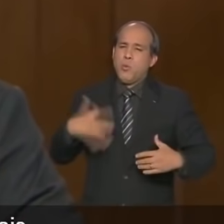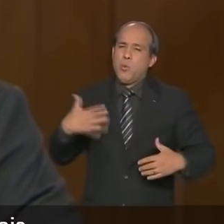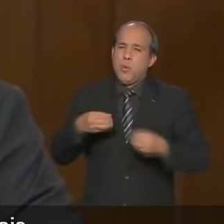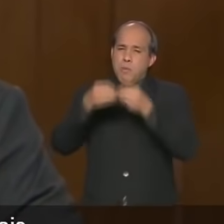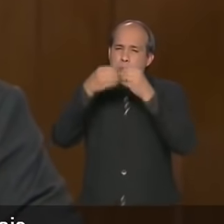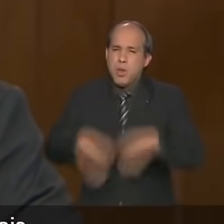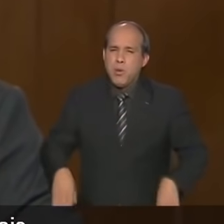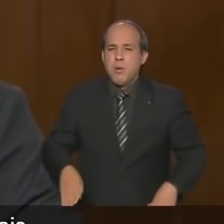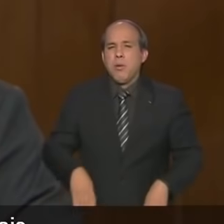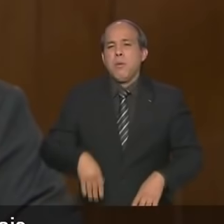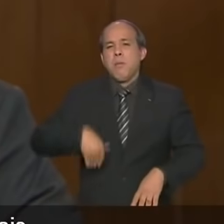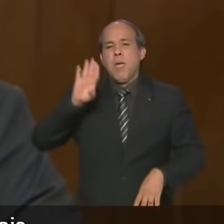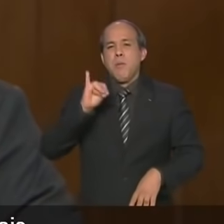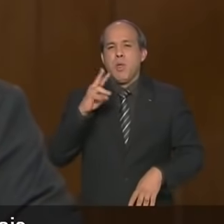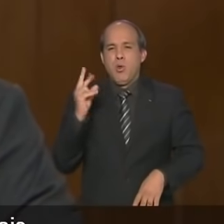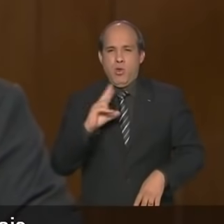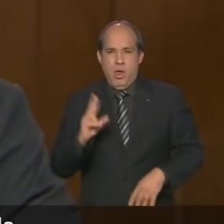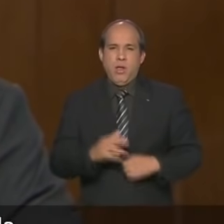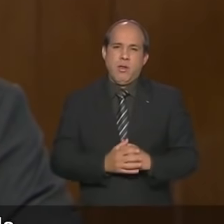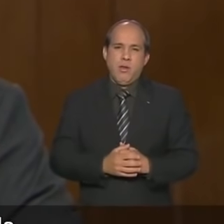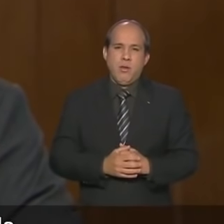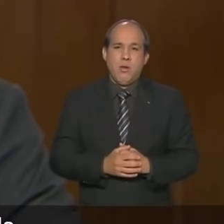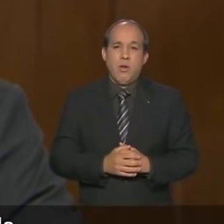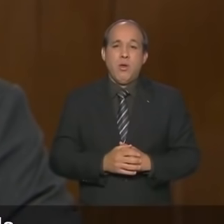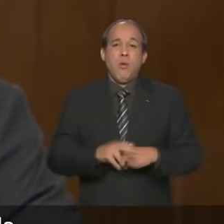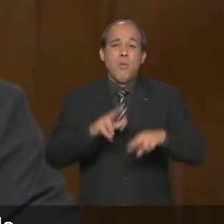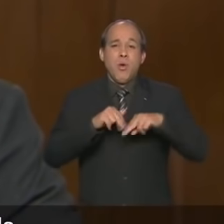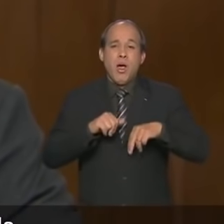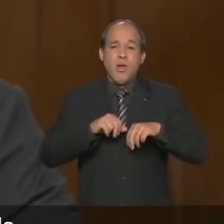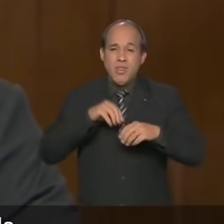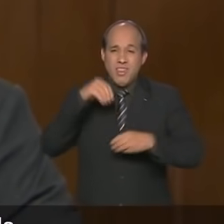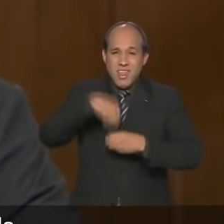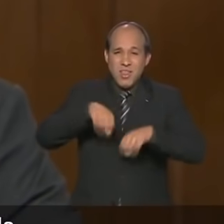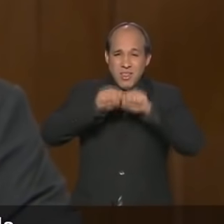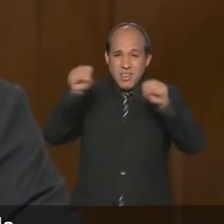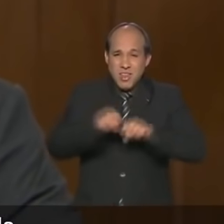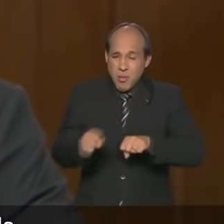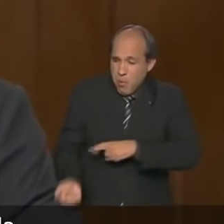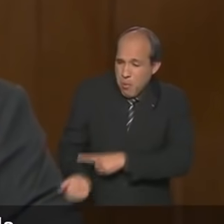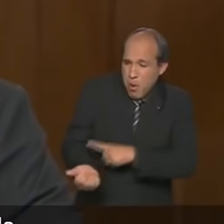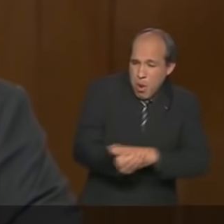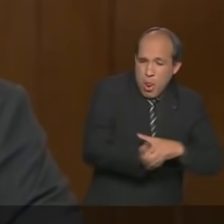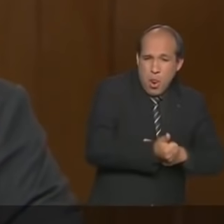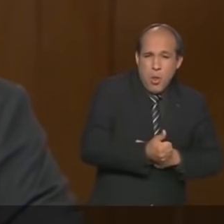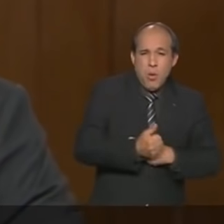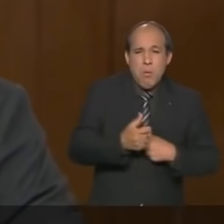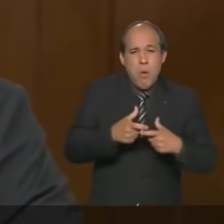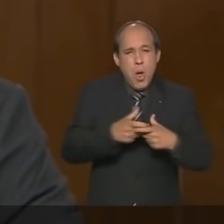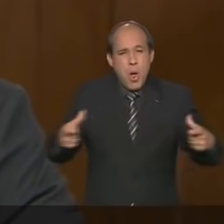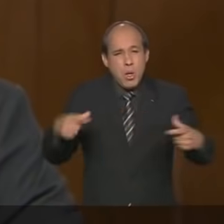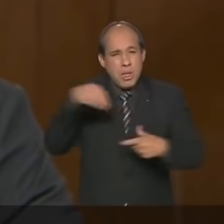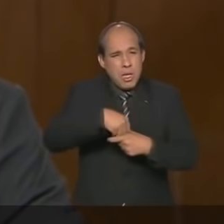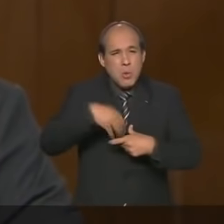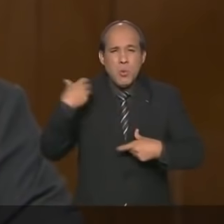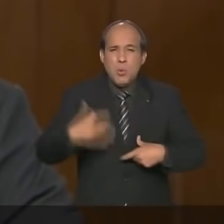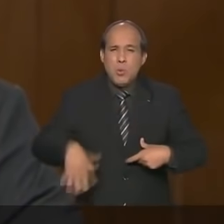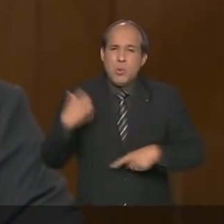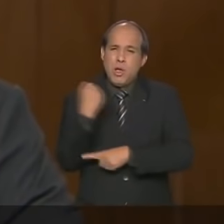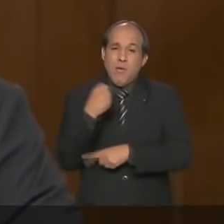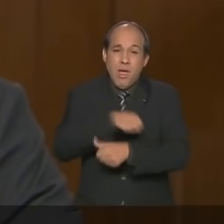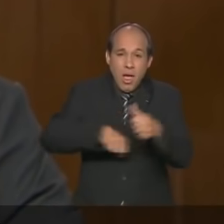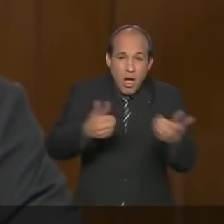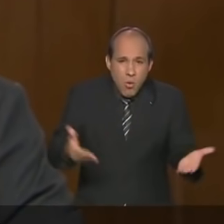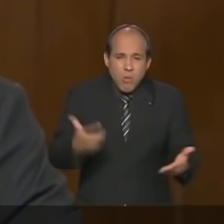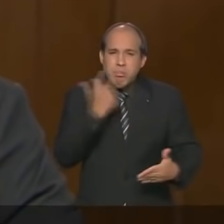prejuízo de dezenas de bilhões de reais devido à corrupção sistêmica e generalizada hoje são